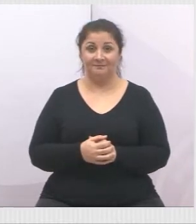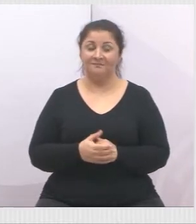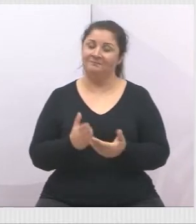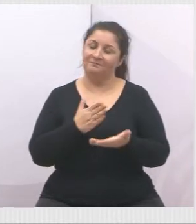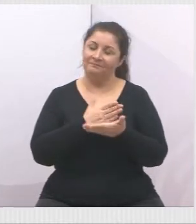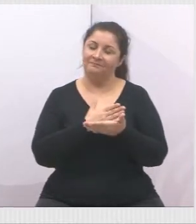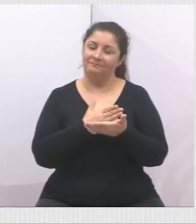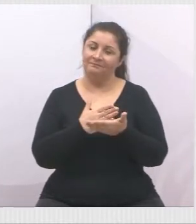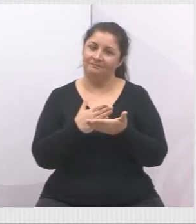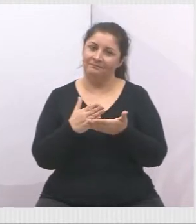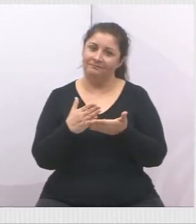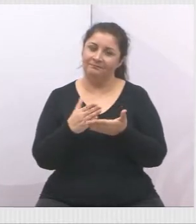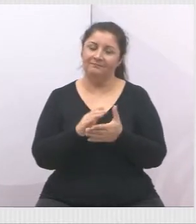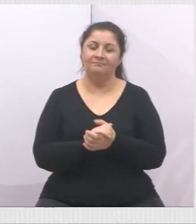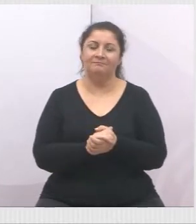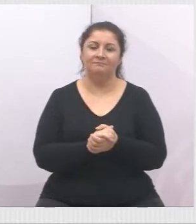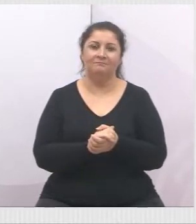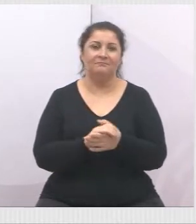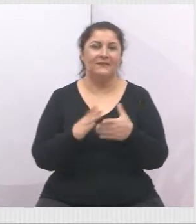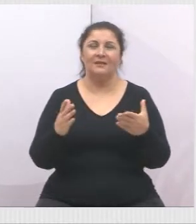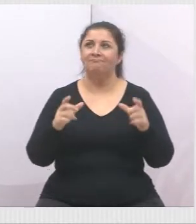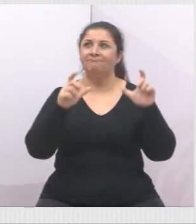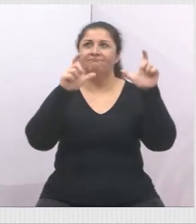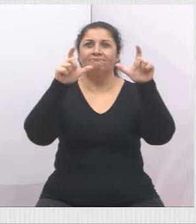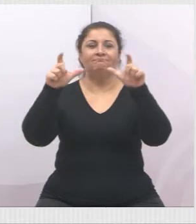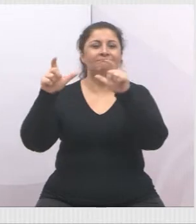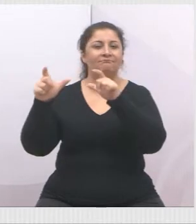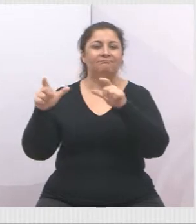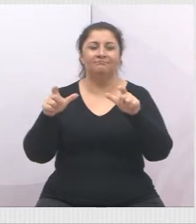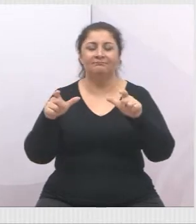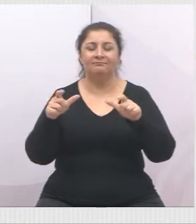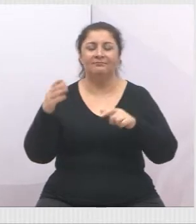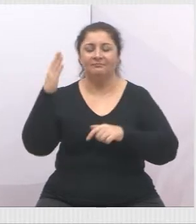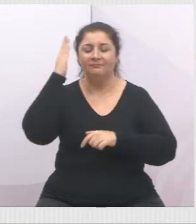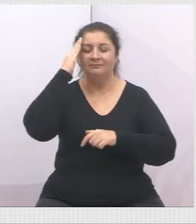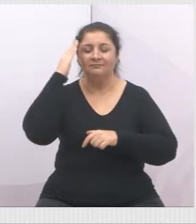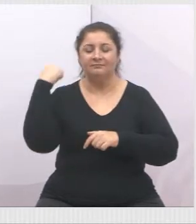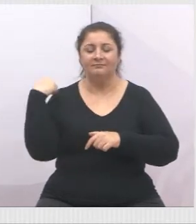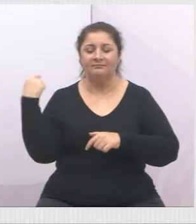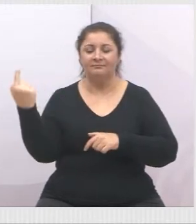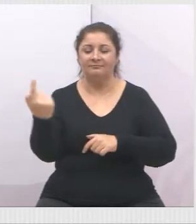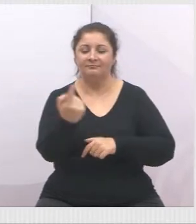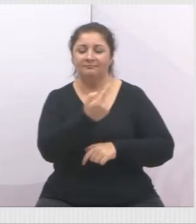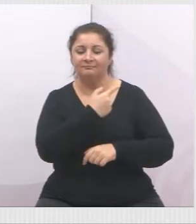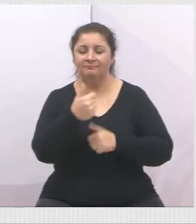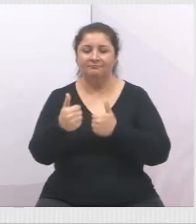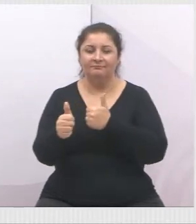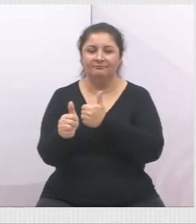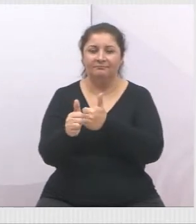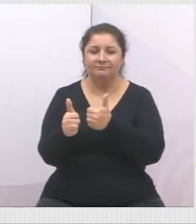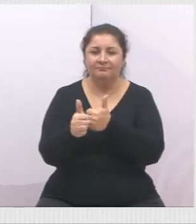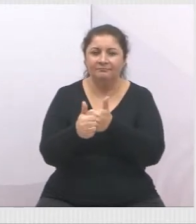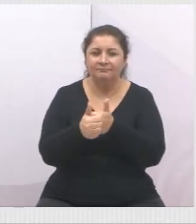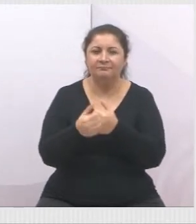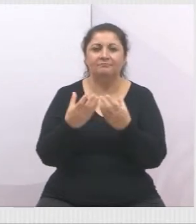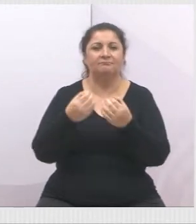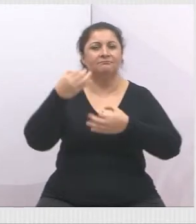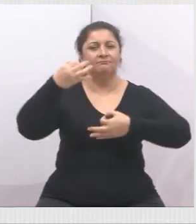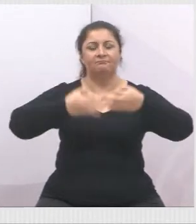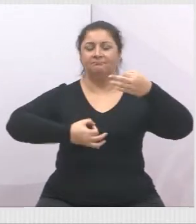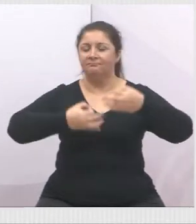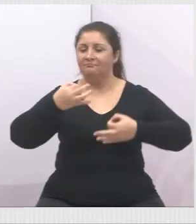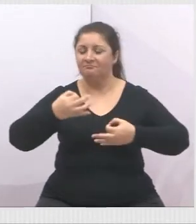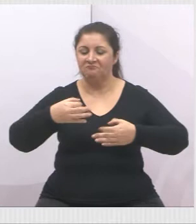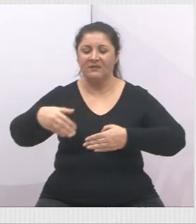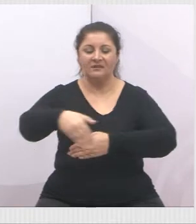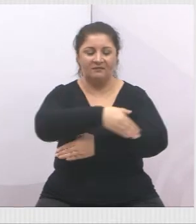início. Aonde ele estiver, a gente sabe que ele está muito próximo da gente e é com muita justiça que uma rua